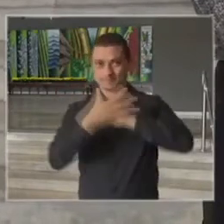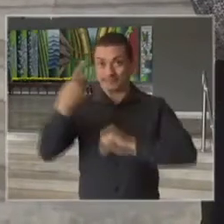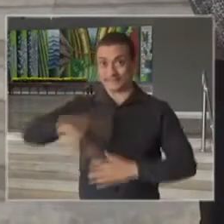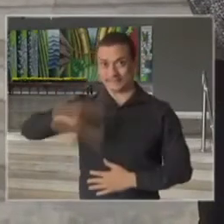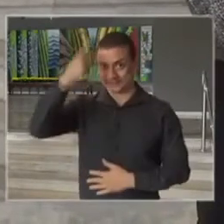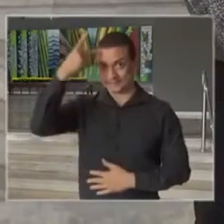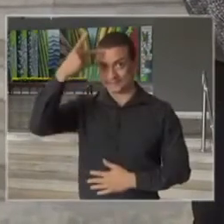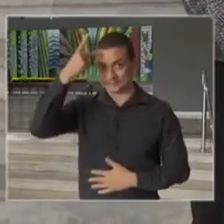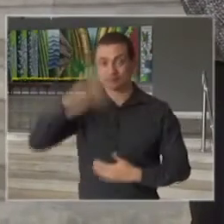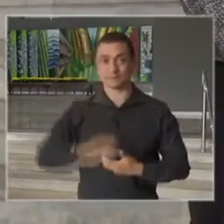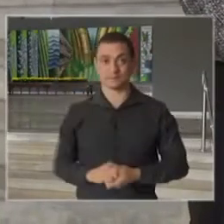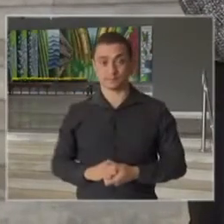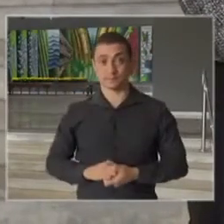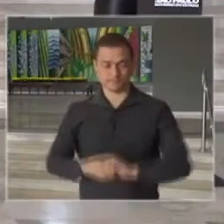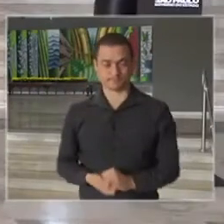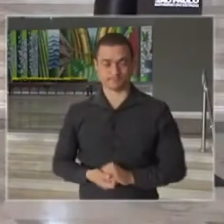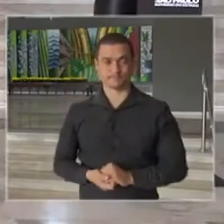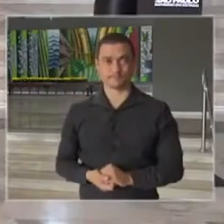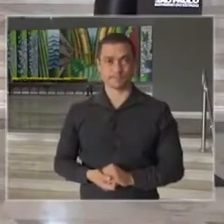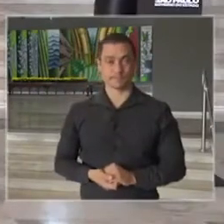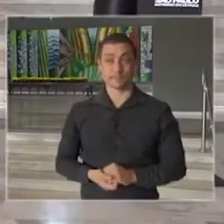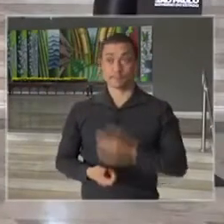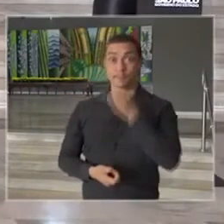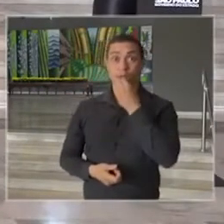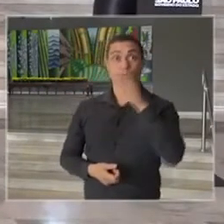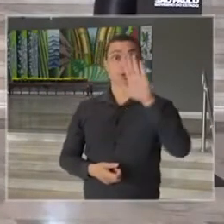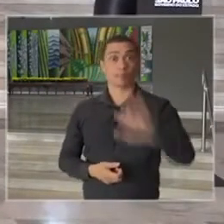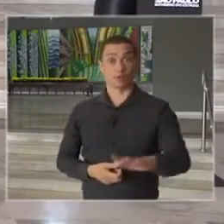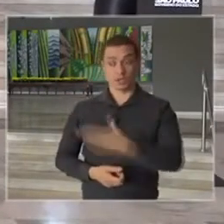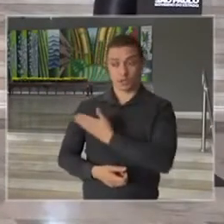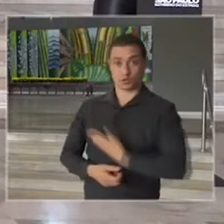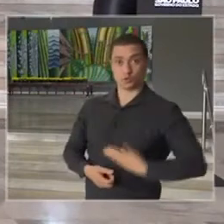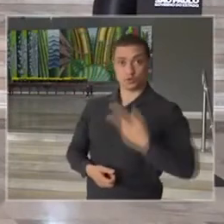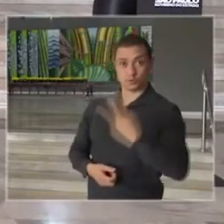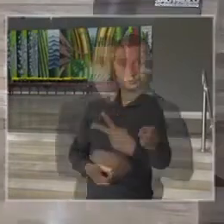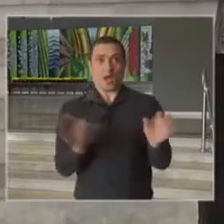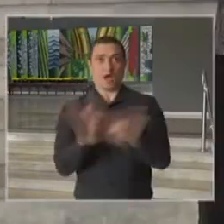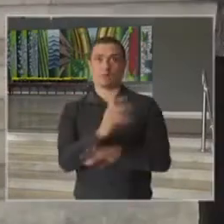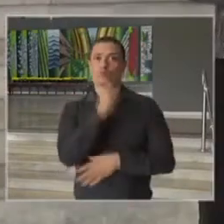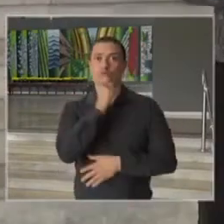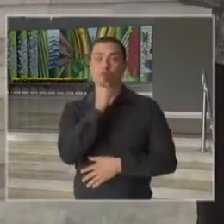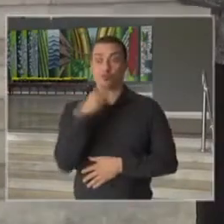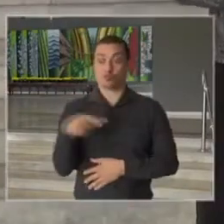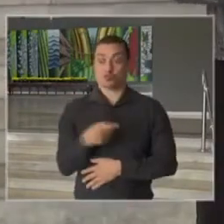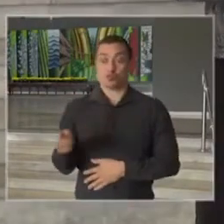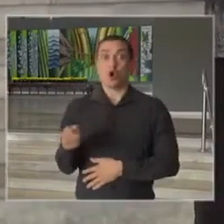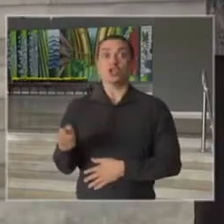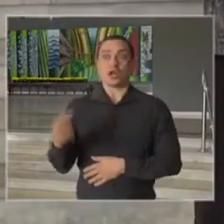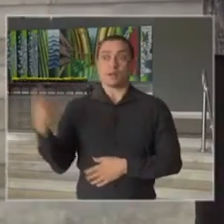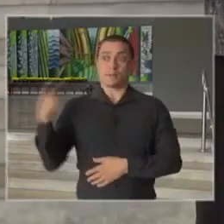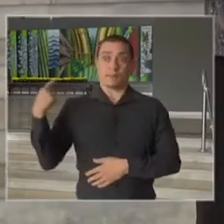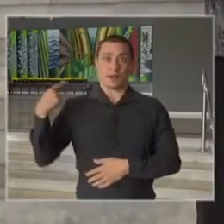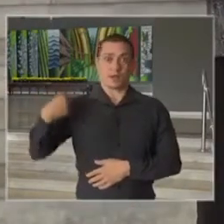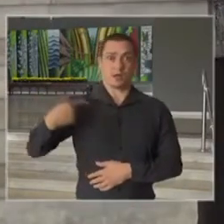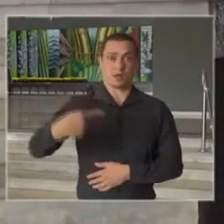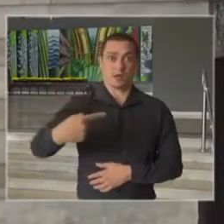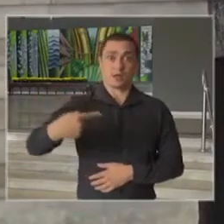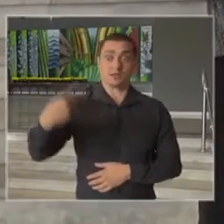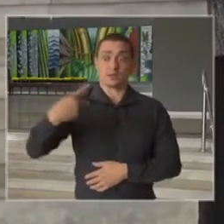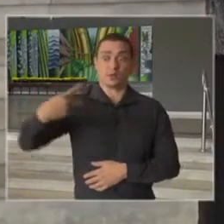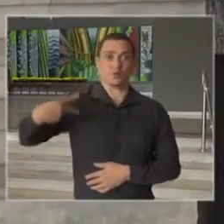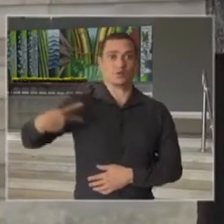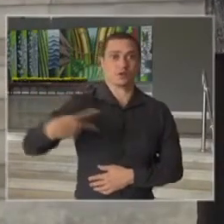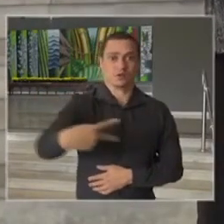São Paulo foram destacados pelo secretário estadual de Saúde, o Jean Gorenstein. É a segunda semana consecutiva de queda